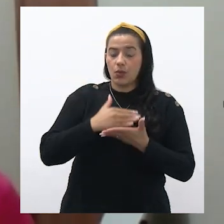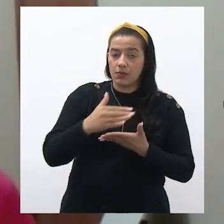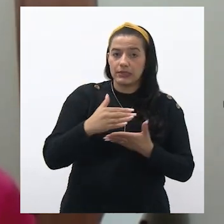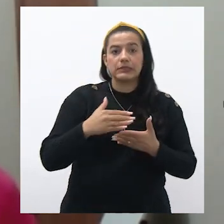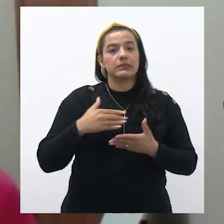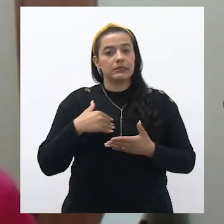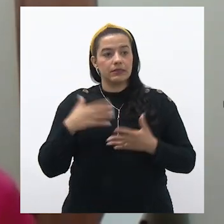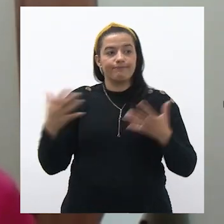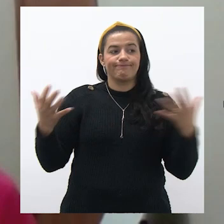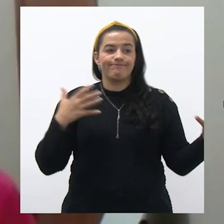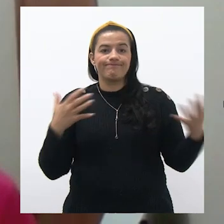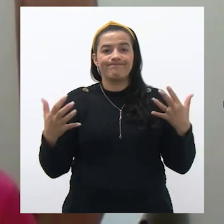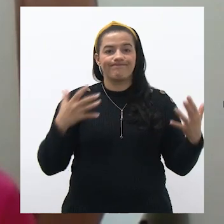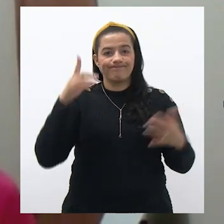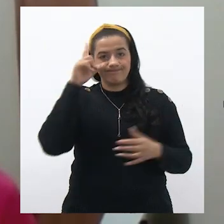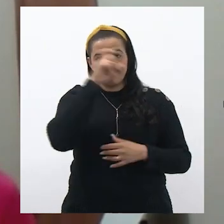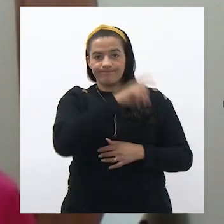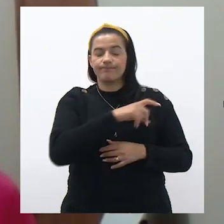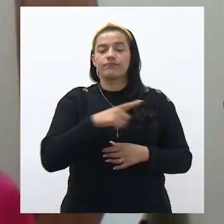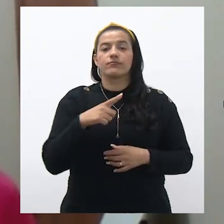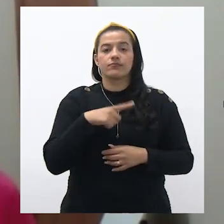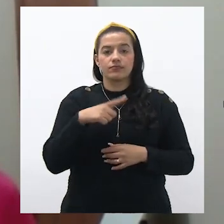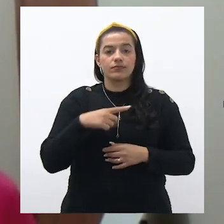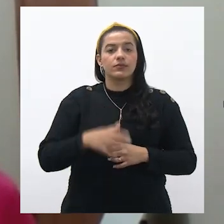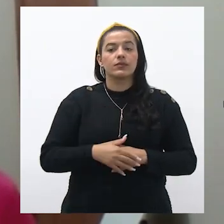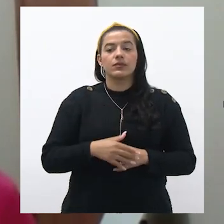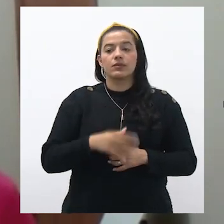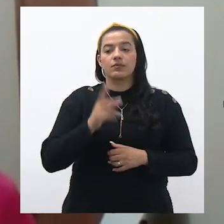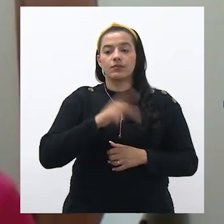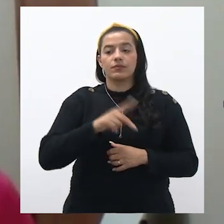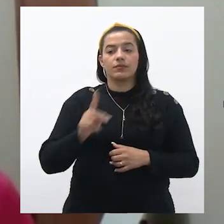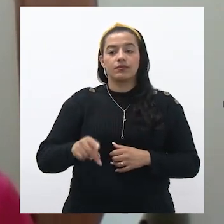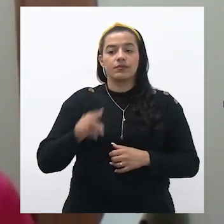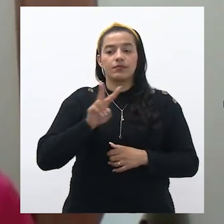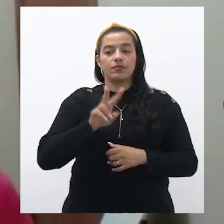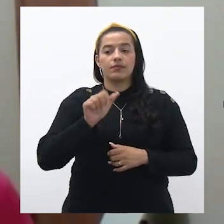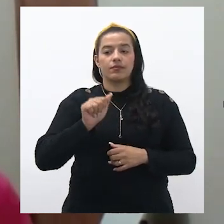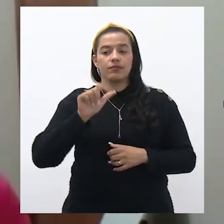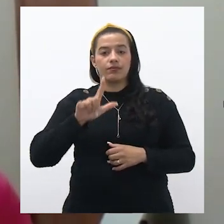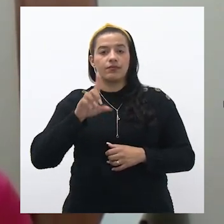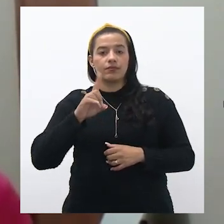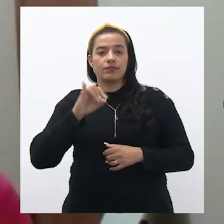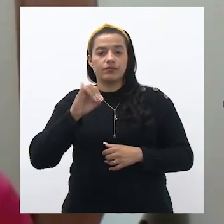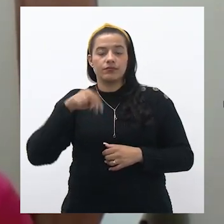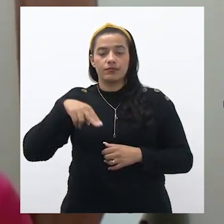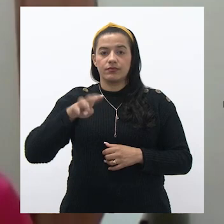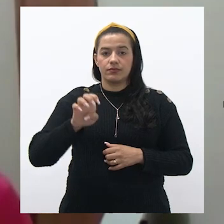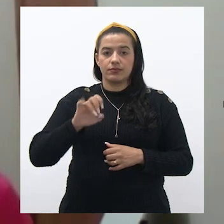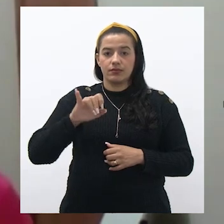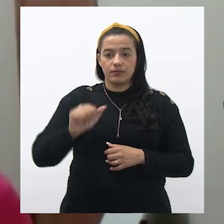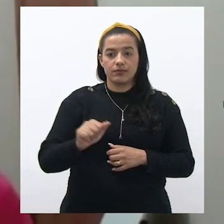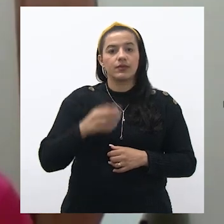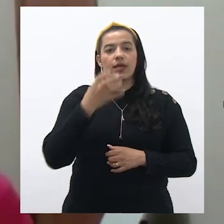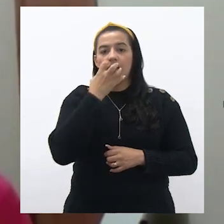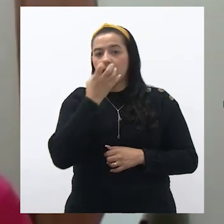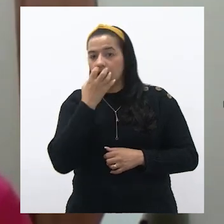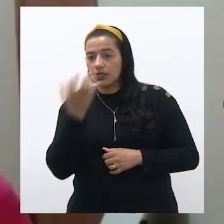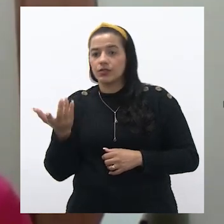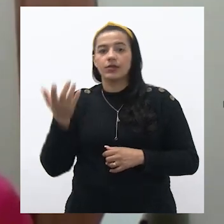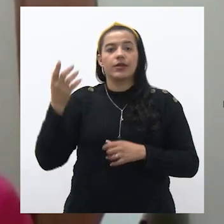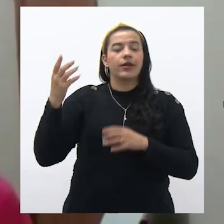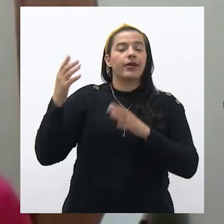verdade. A professora, acho que é professor Valdinei, desculpa, o professor Valdinei comenta assim, é cachorro latindo,